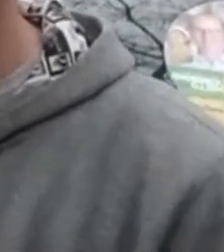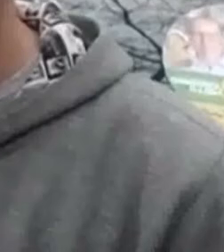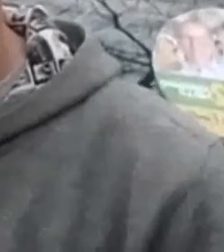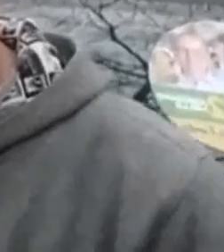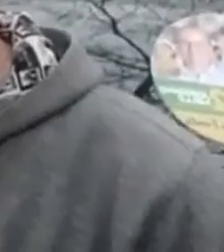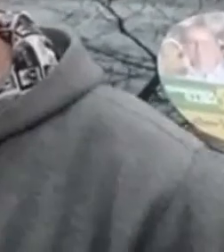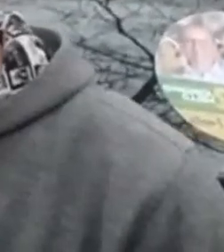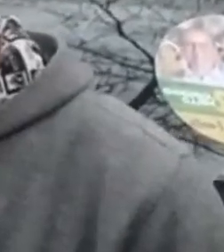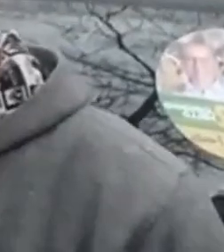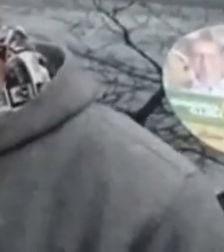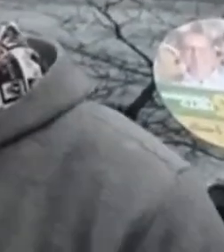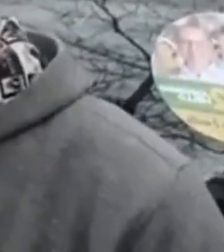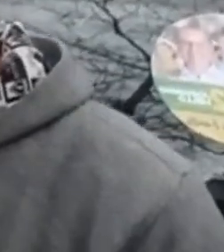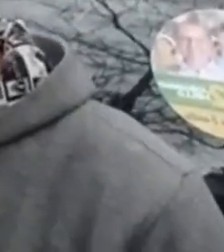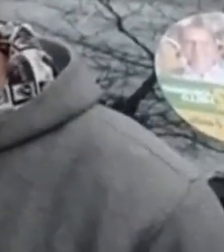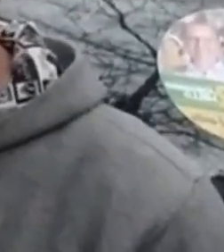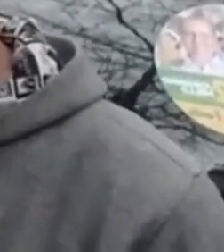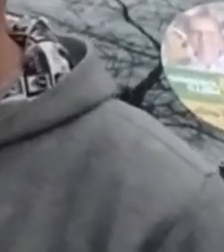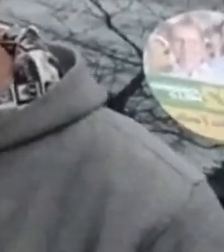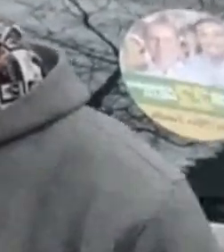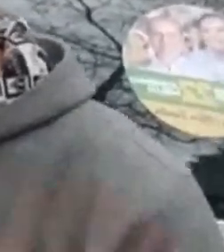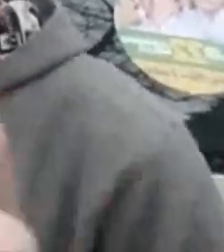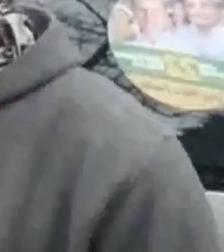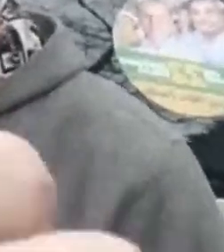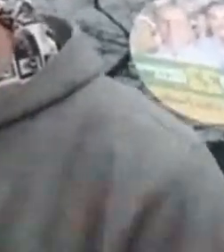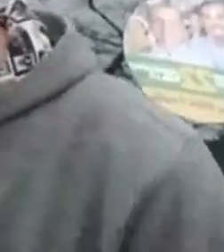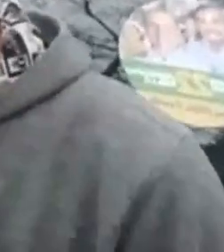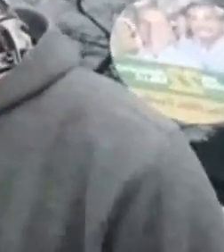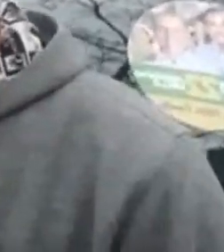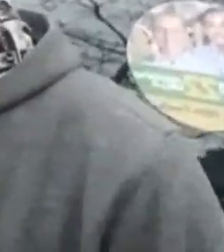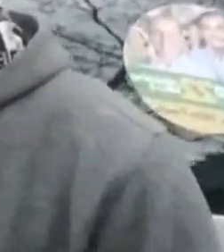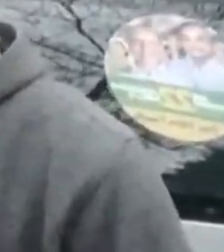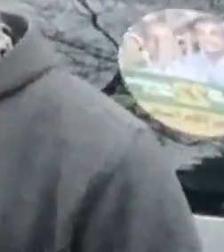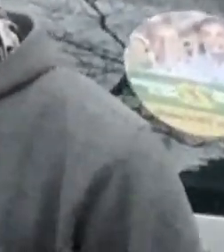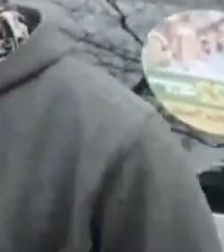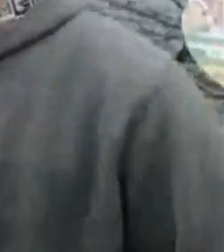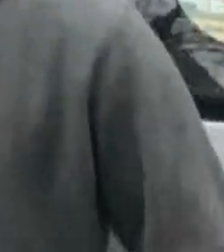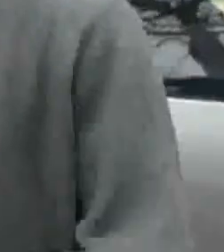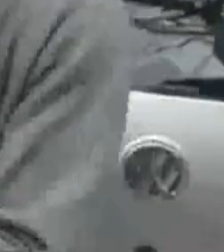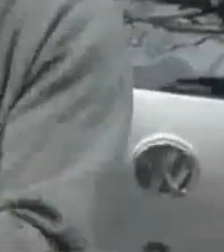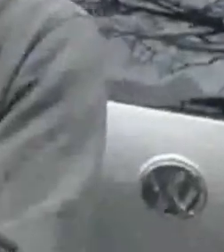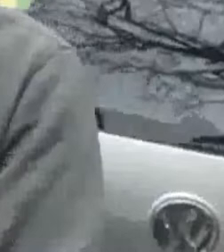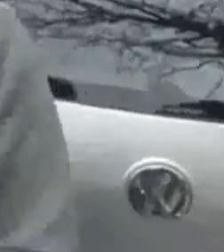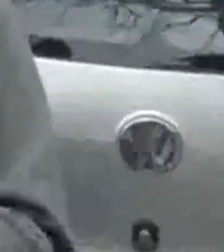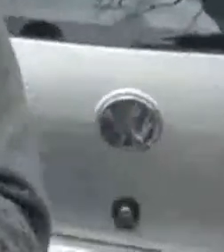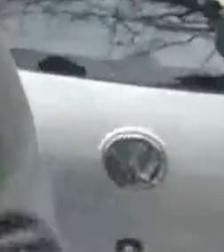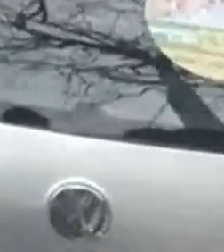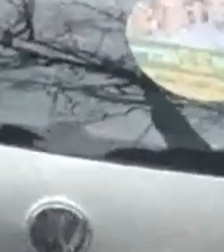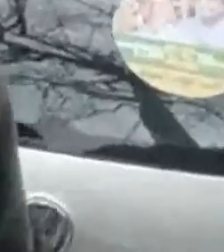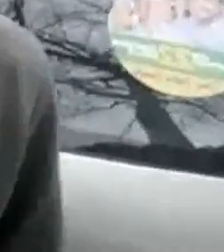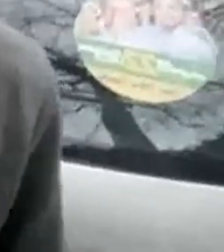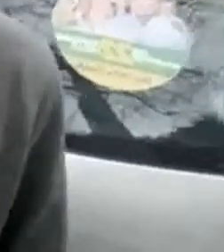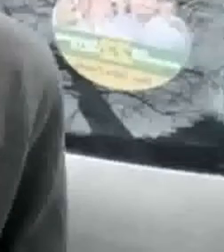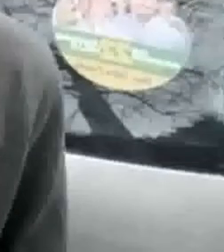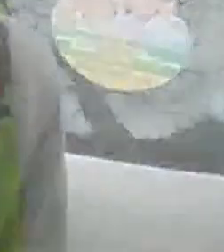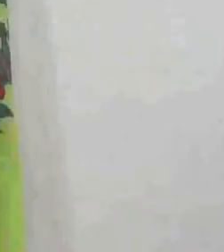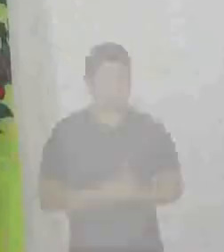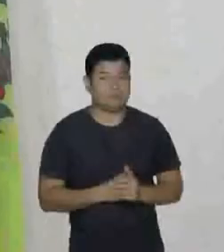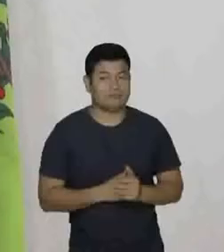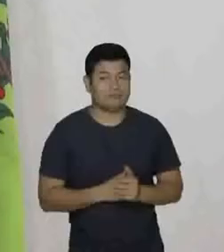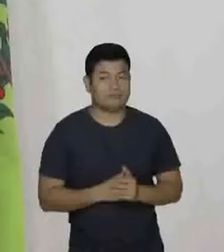todos. Deus, pátria, família e liberdade. É isso que as pessoas de bem querem. Obrigado, Edgar. Valeu. Abraço.